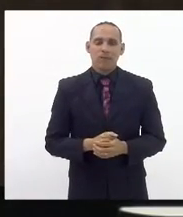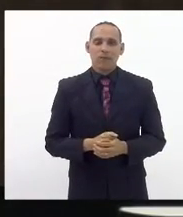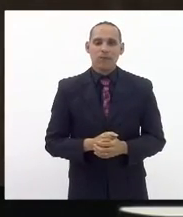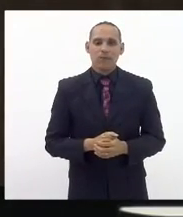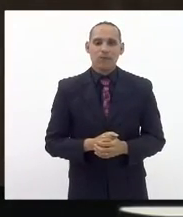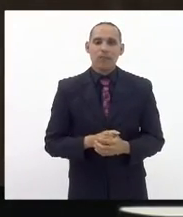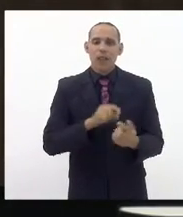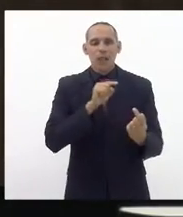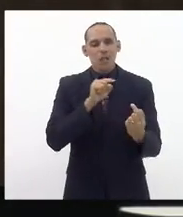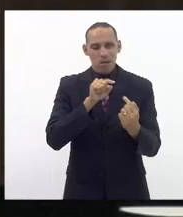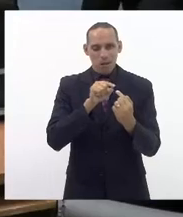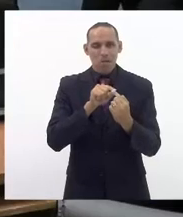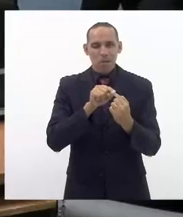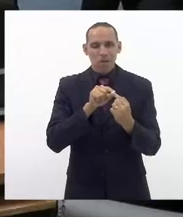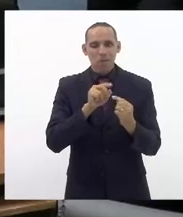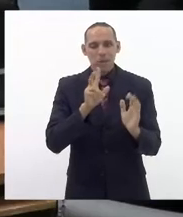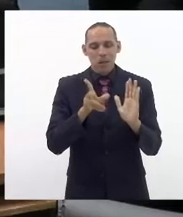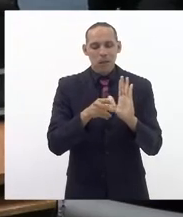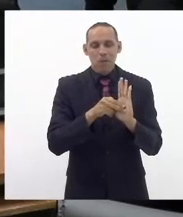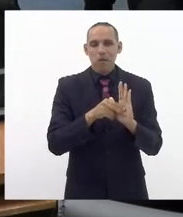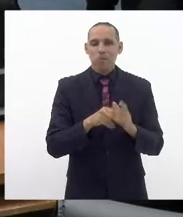É favorável com a emenda.